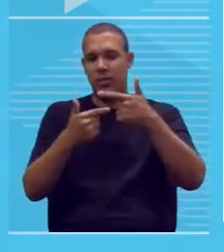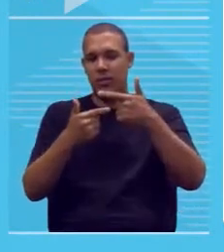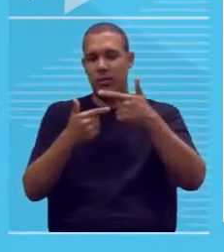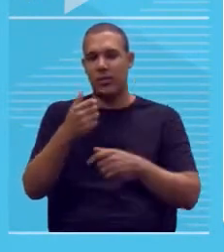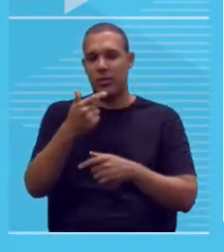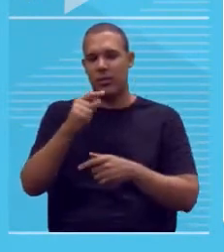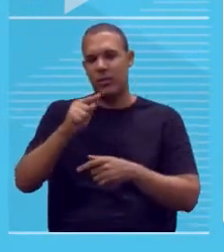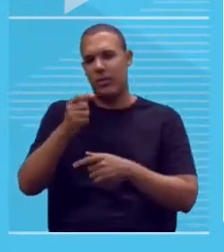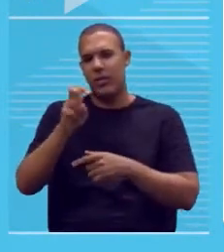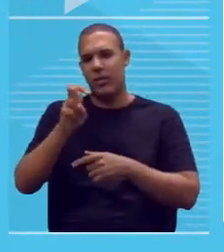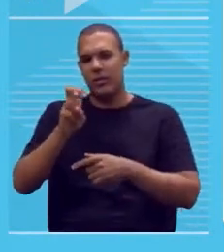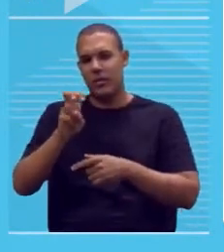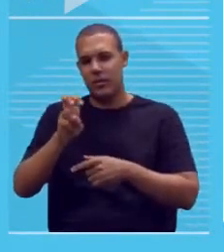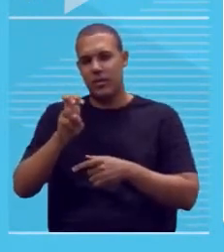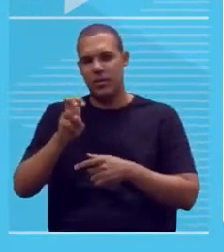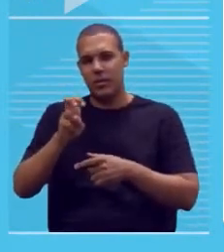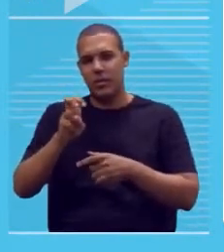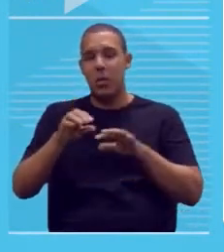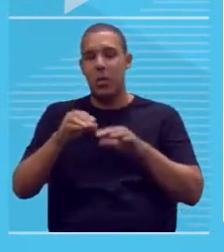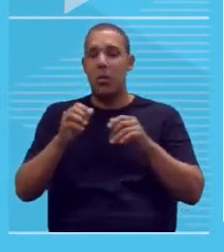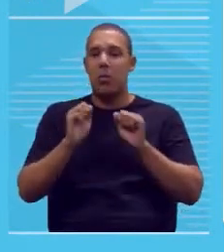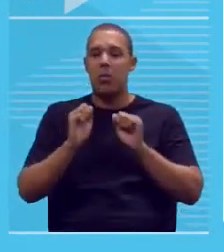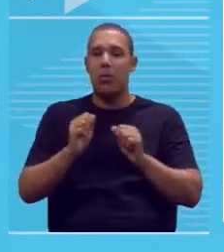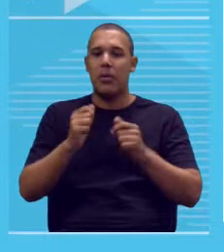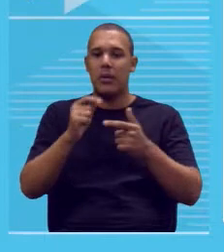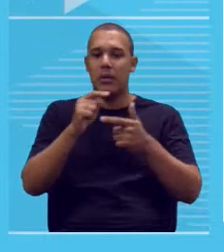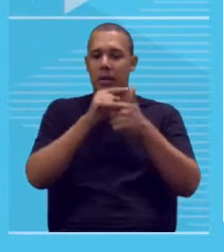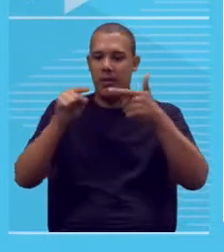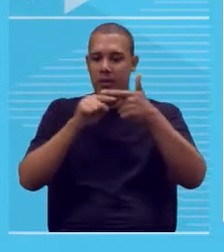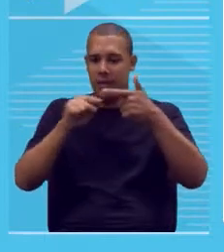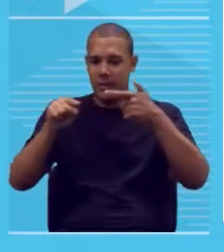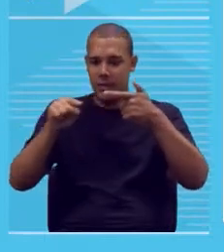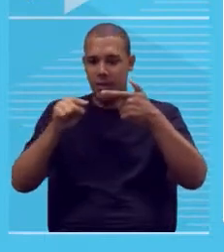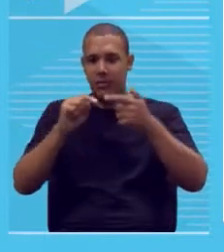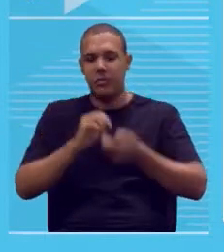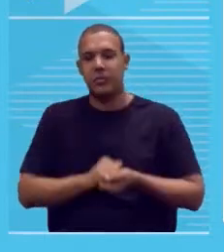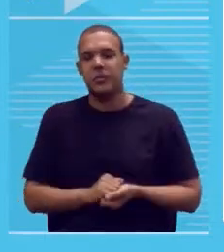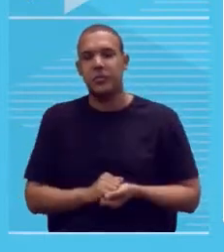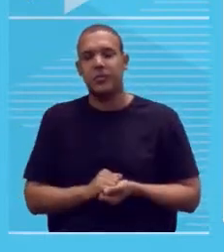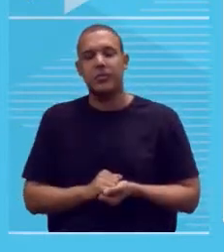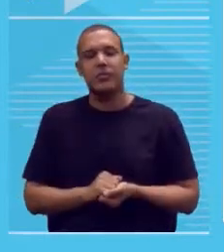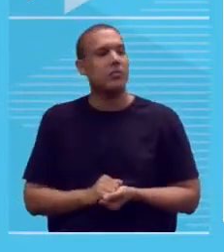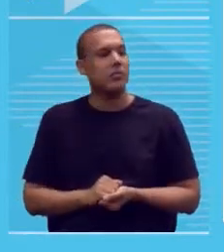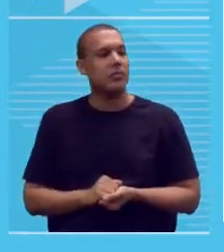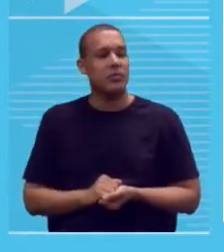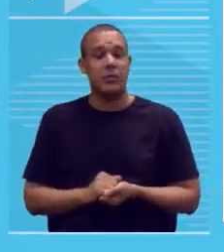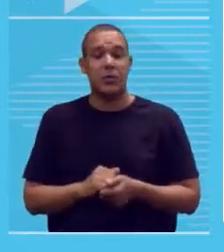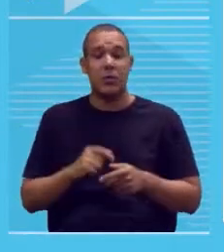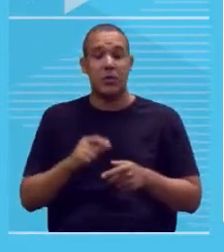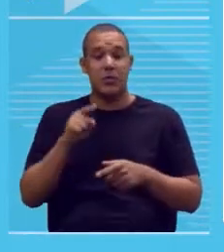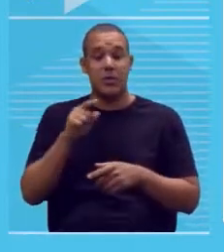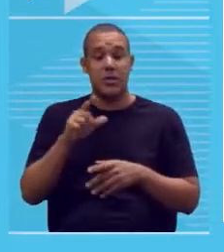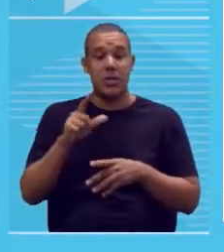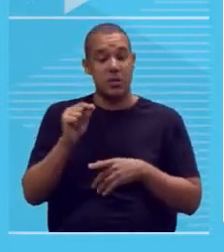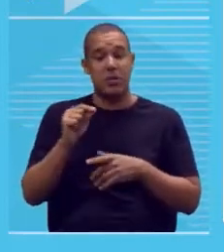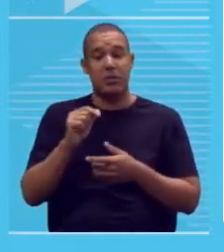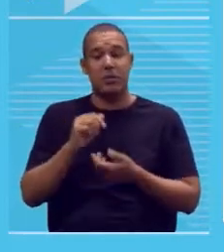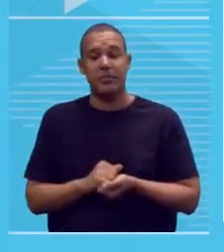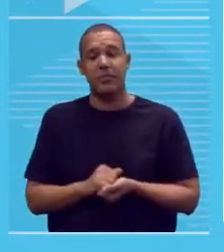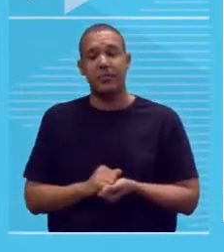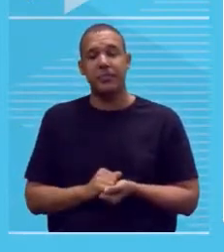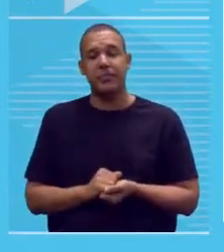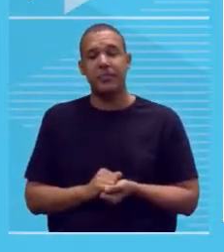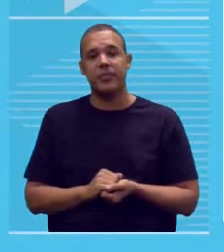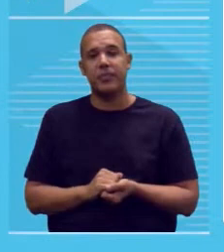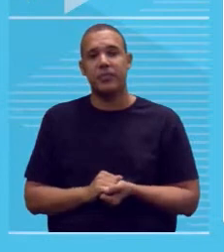professor. Ou podemos deixar na forma fracionária mesmo. Fica a critério. Fica a seu critério.